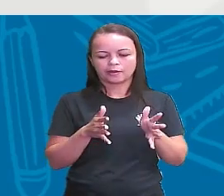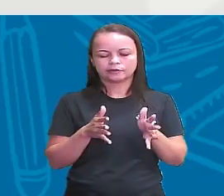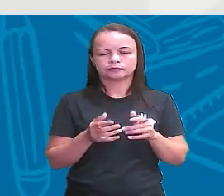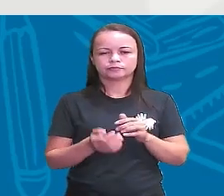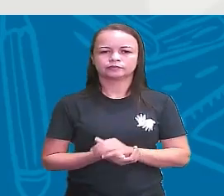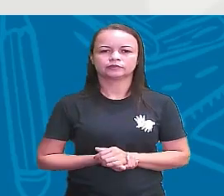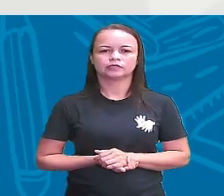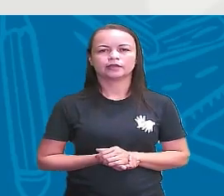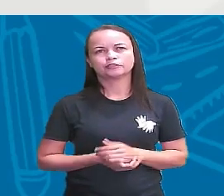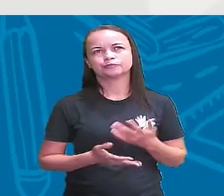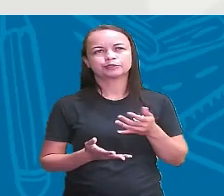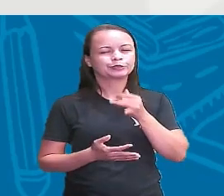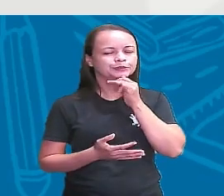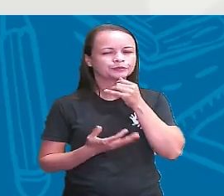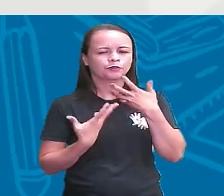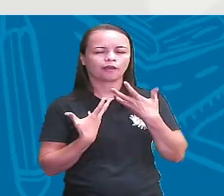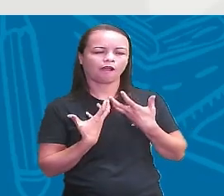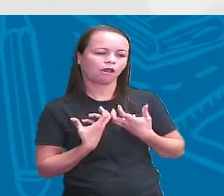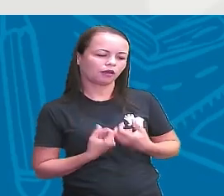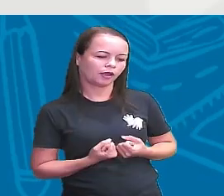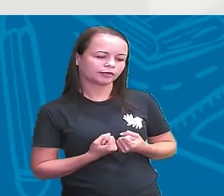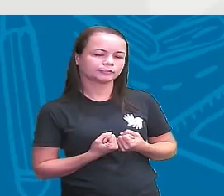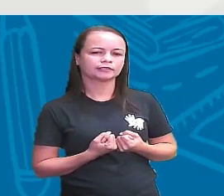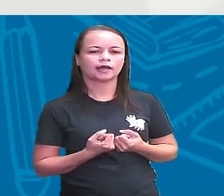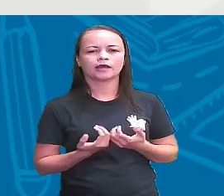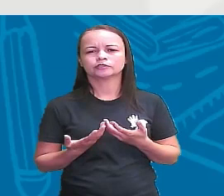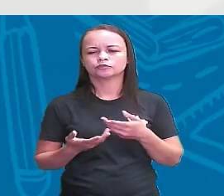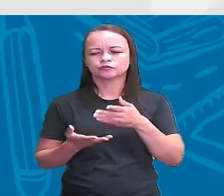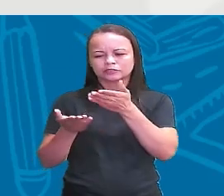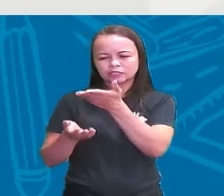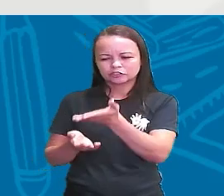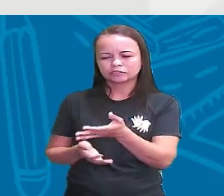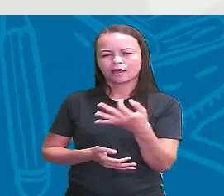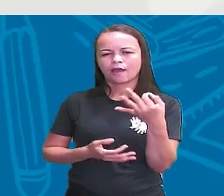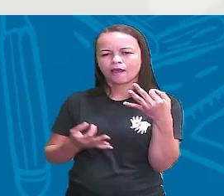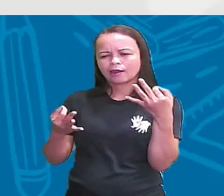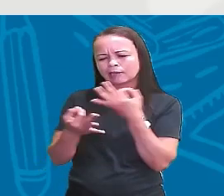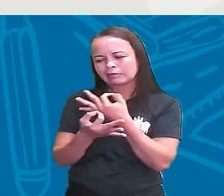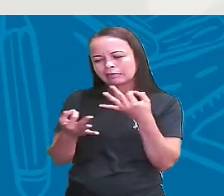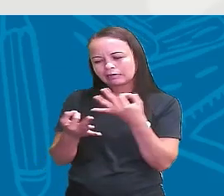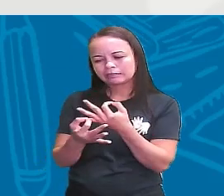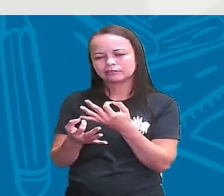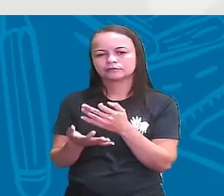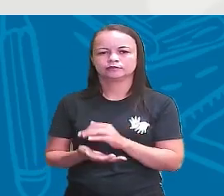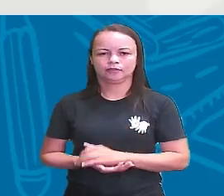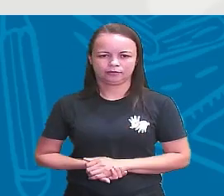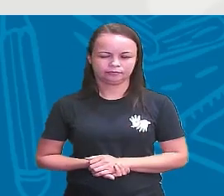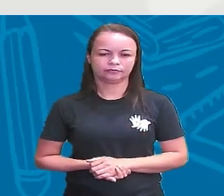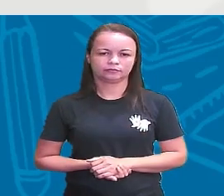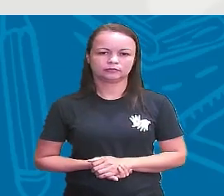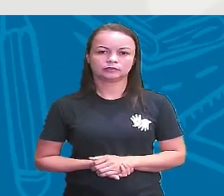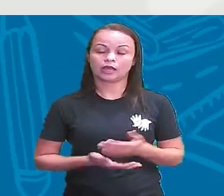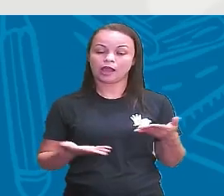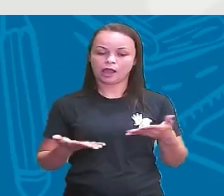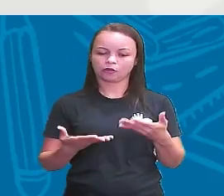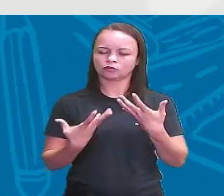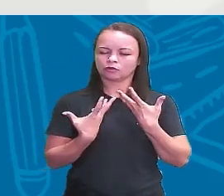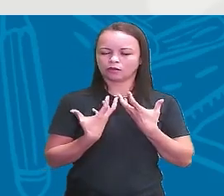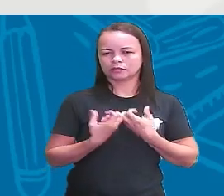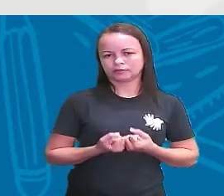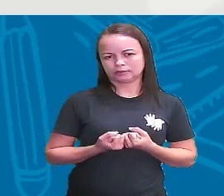estou cansada, estás linda. Então, eu estou cansada agora, mas